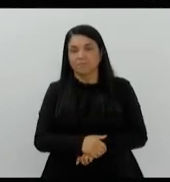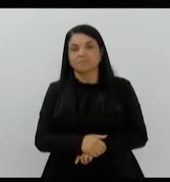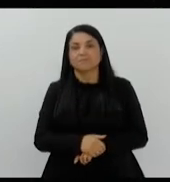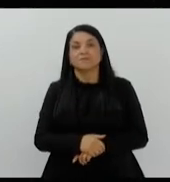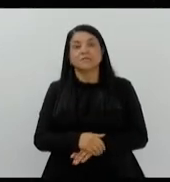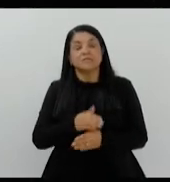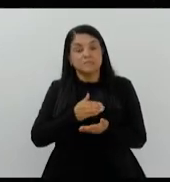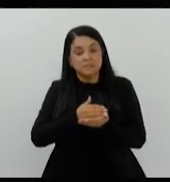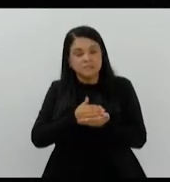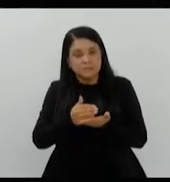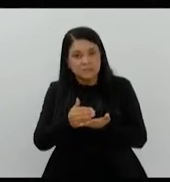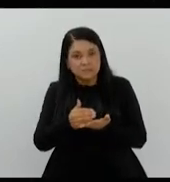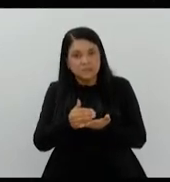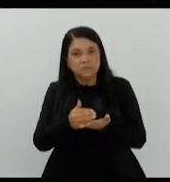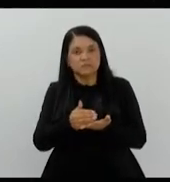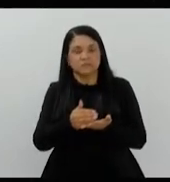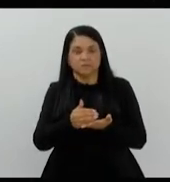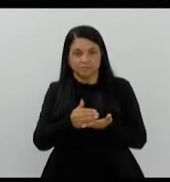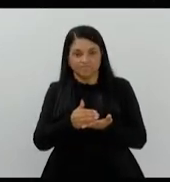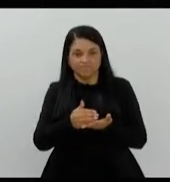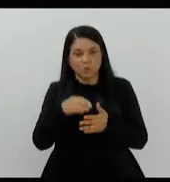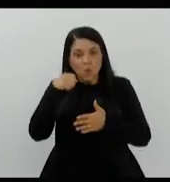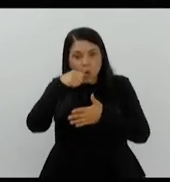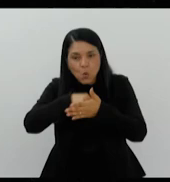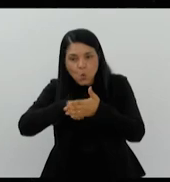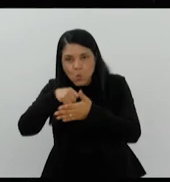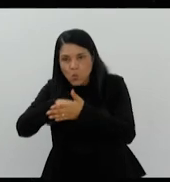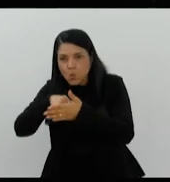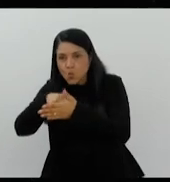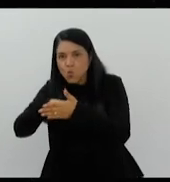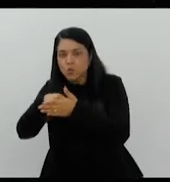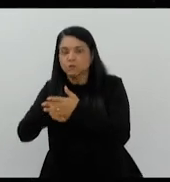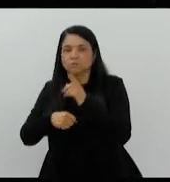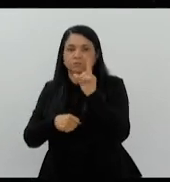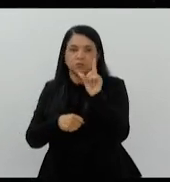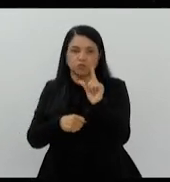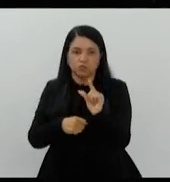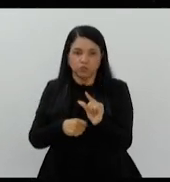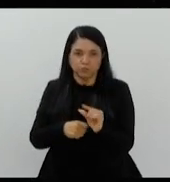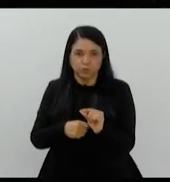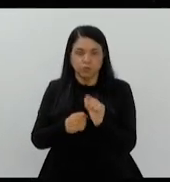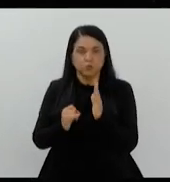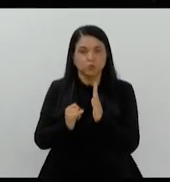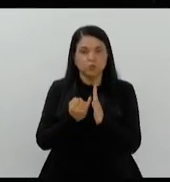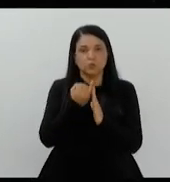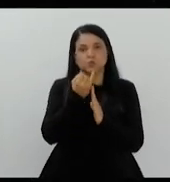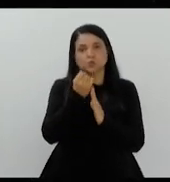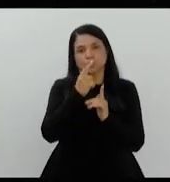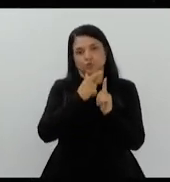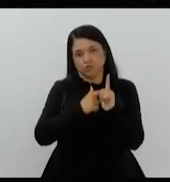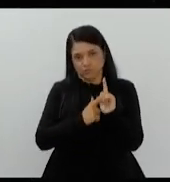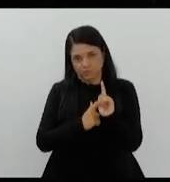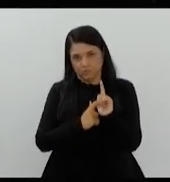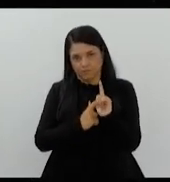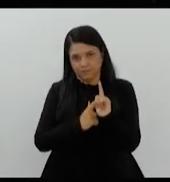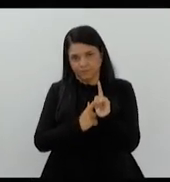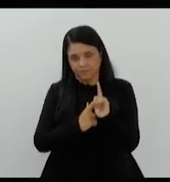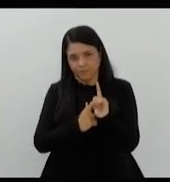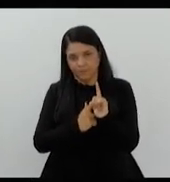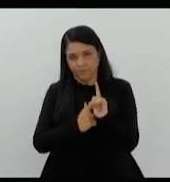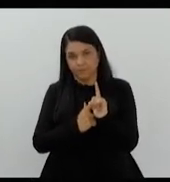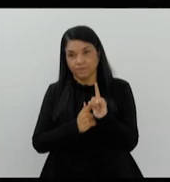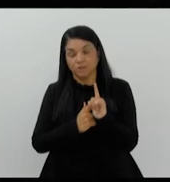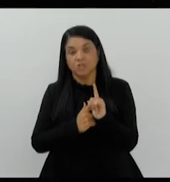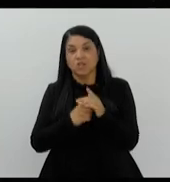começamos a nossa luta pela redução dos juros da dívida. Luta